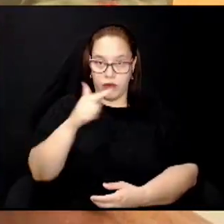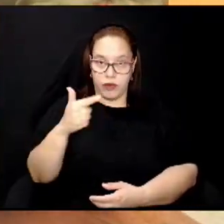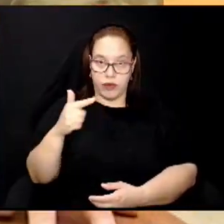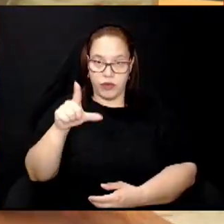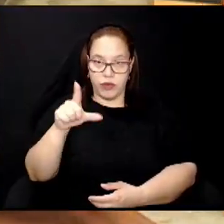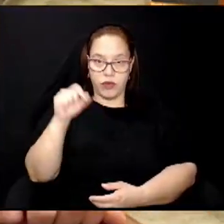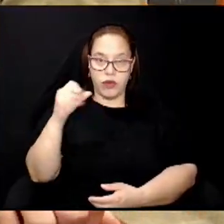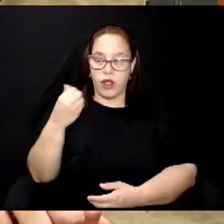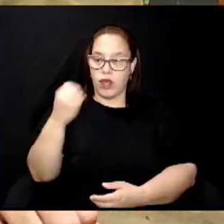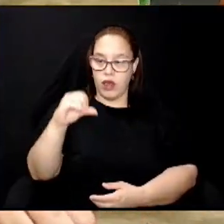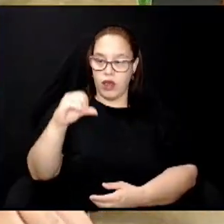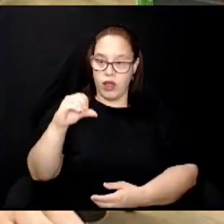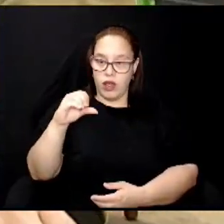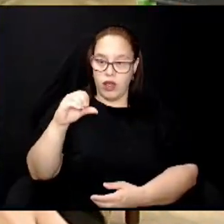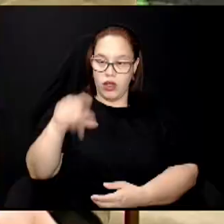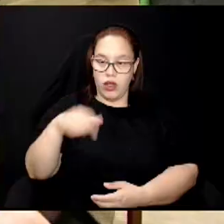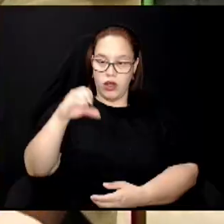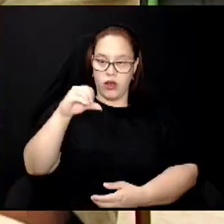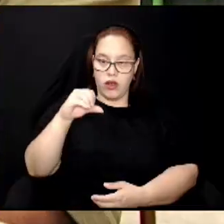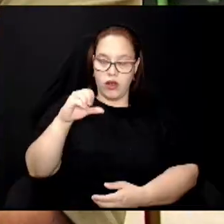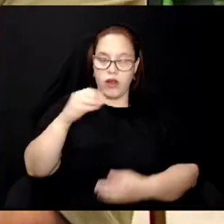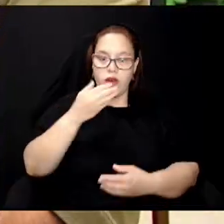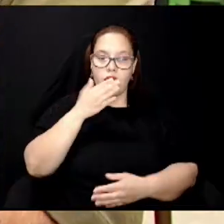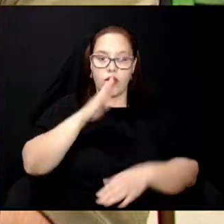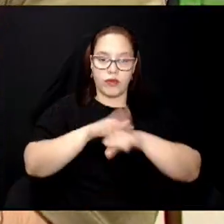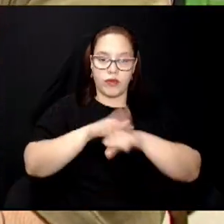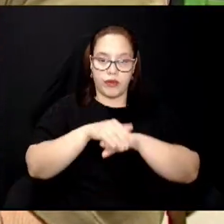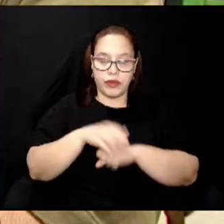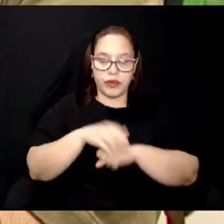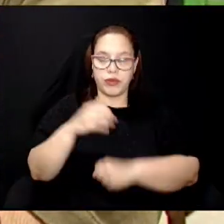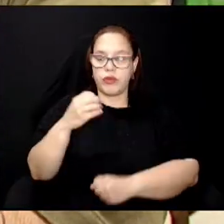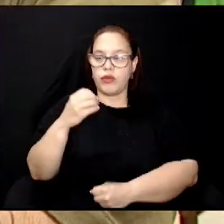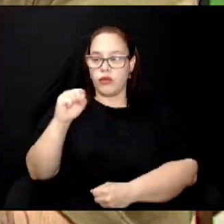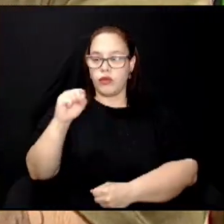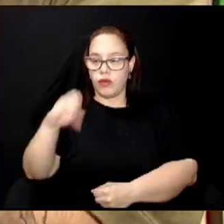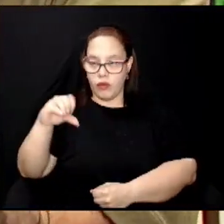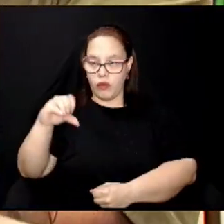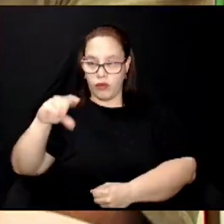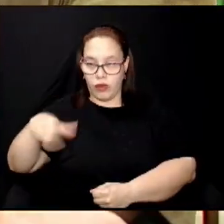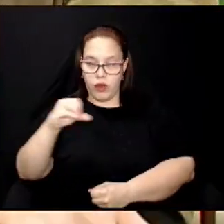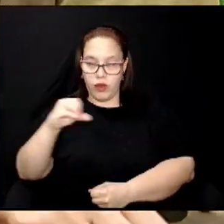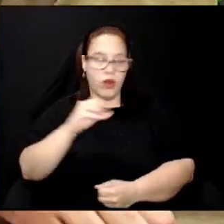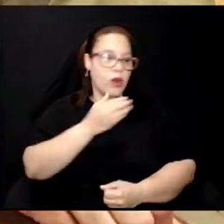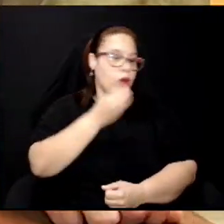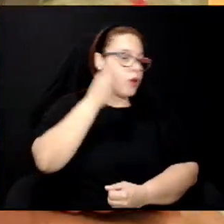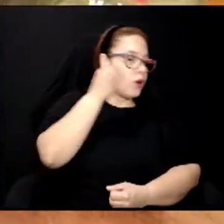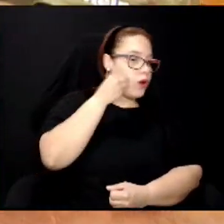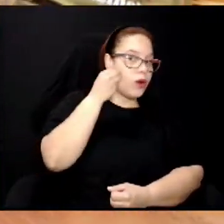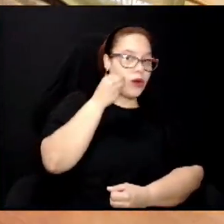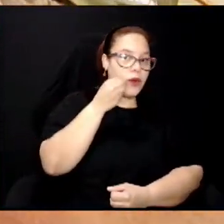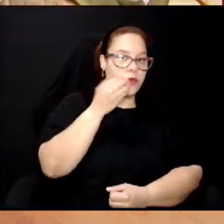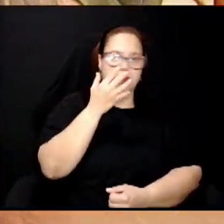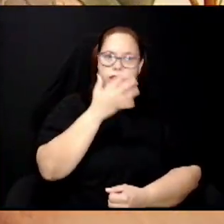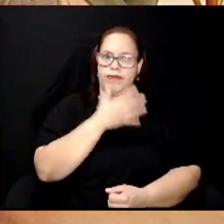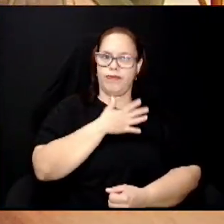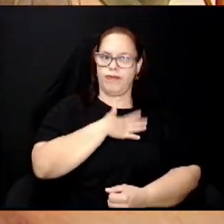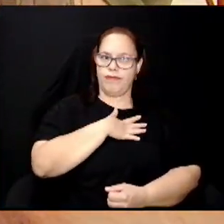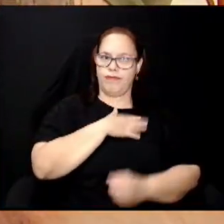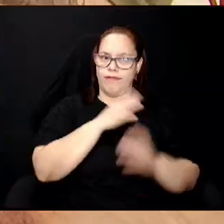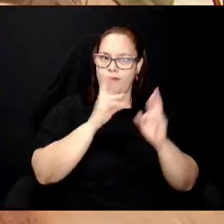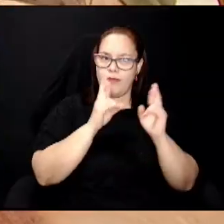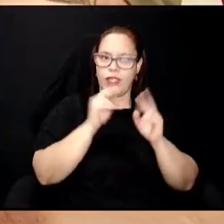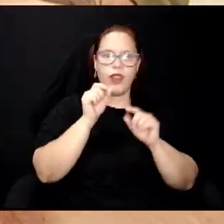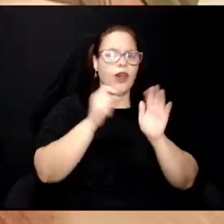69,90 e no jantar R$ 89,90. Bom, vamos lá, eu vou experimentar aqui. Essa aqui tá com uma cara espetacular. O que é isso